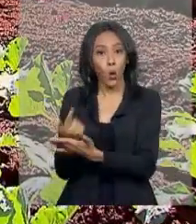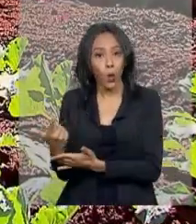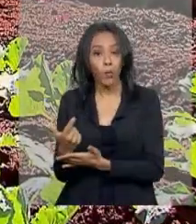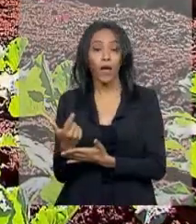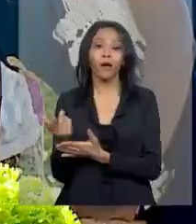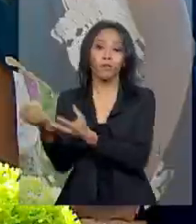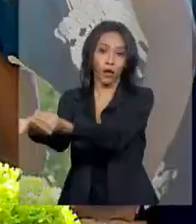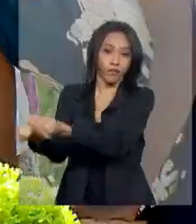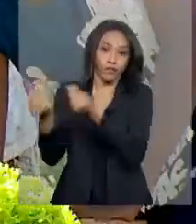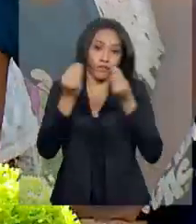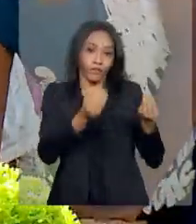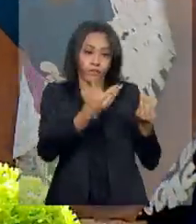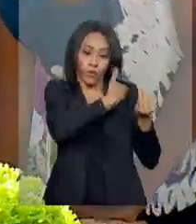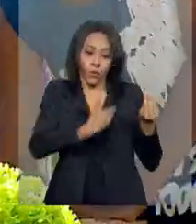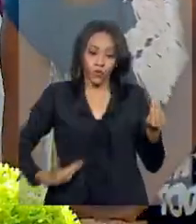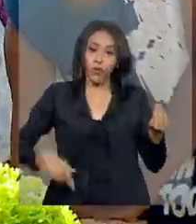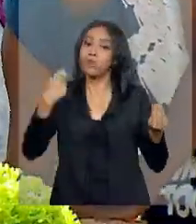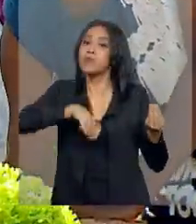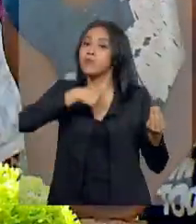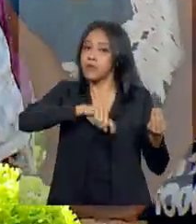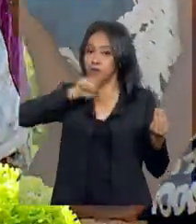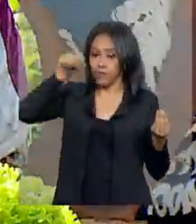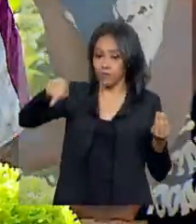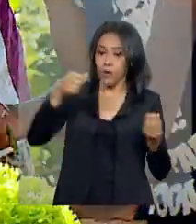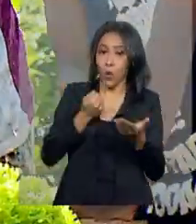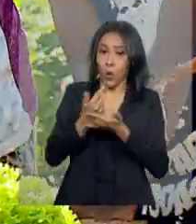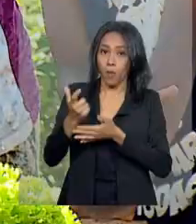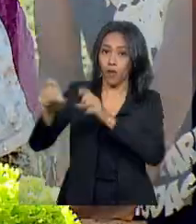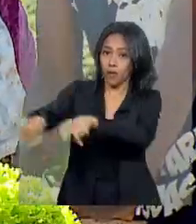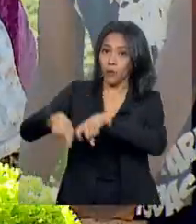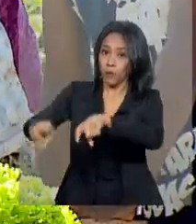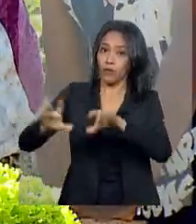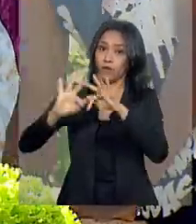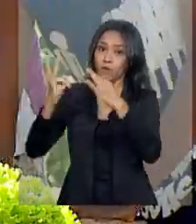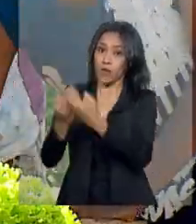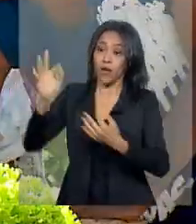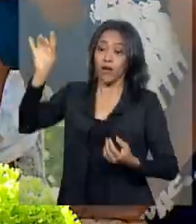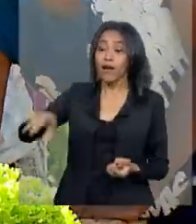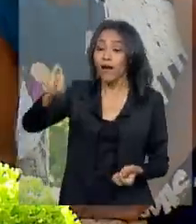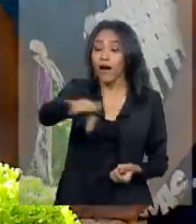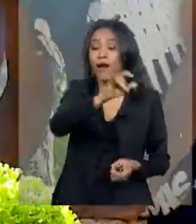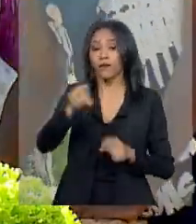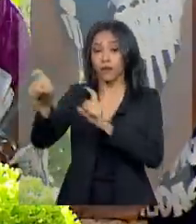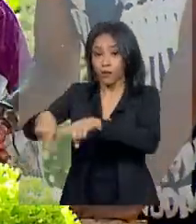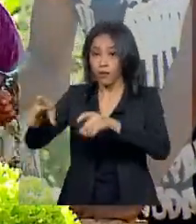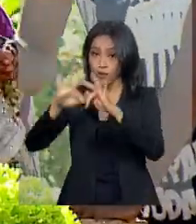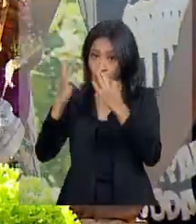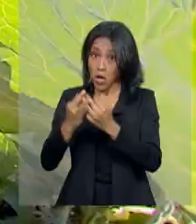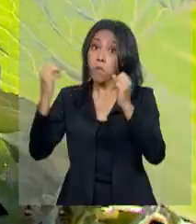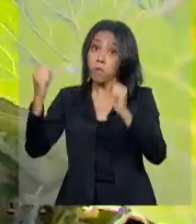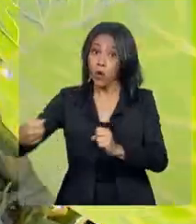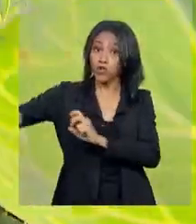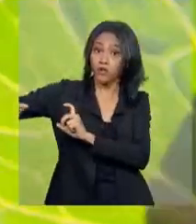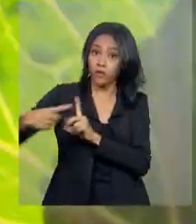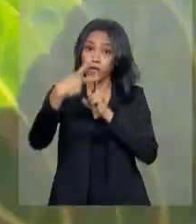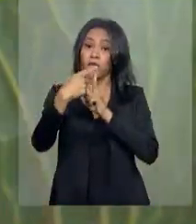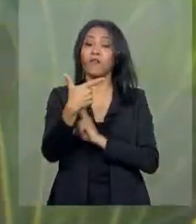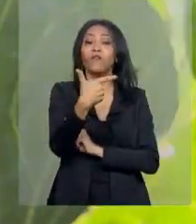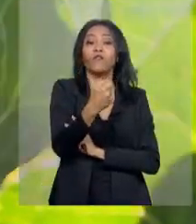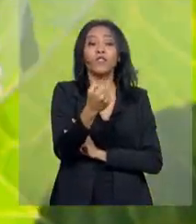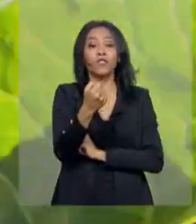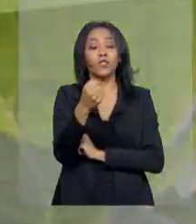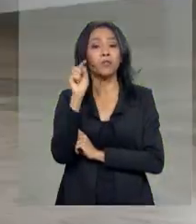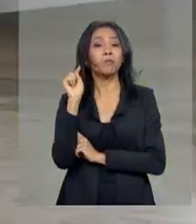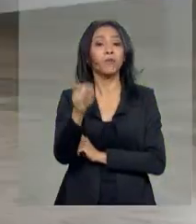federais devem vir da agricultura familiar. Cada agricultor familiar pode vender até 20 mil reais por ano para